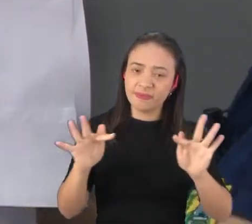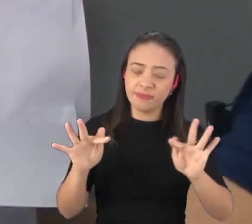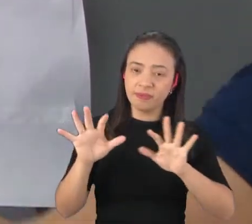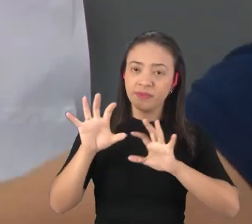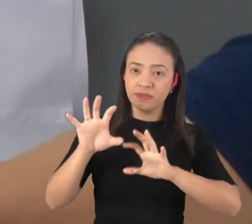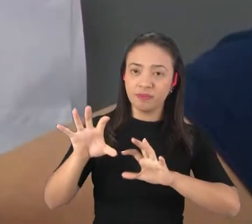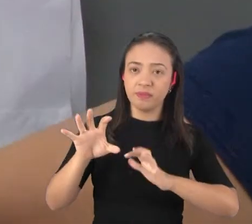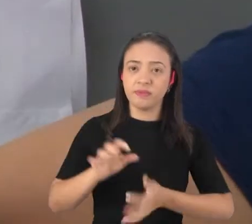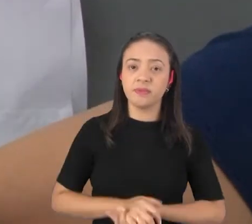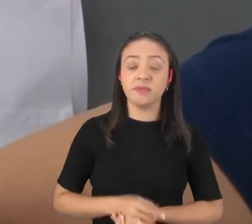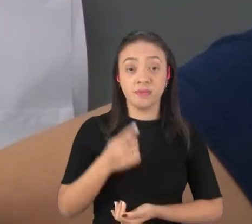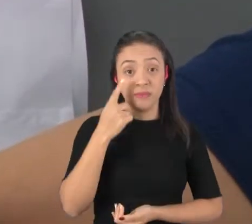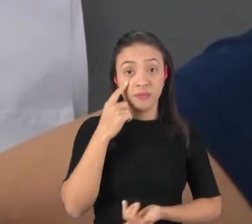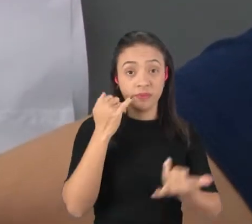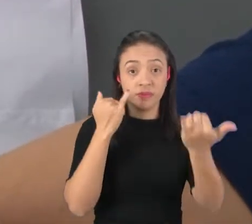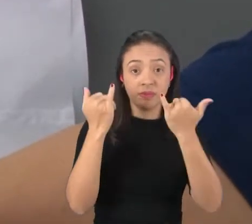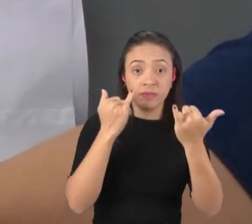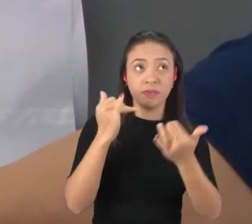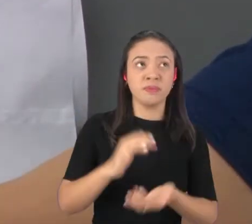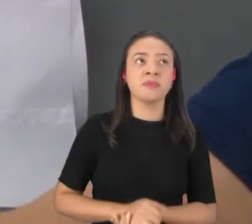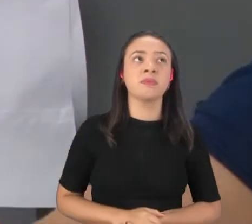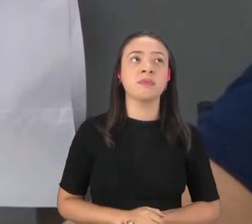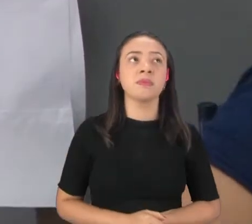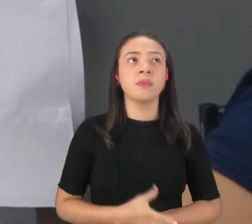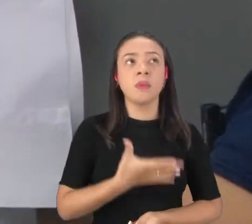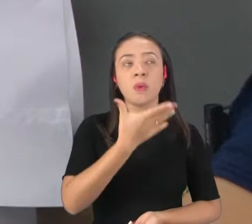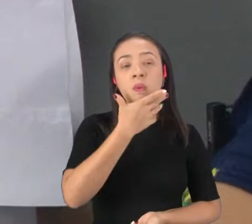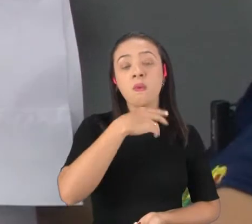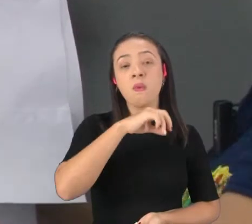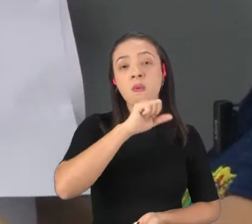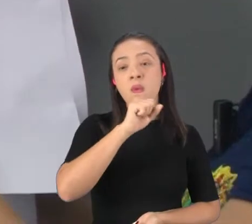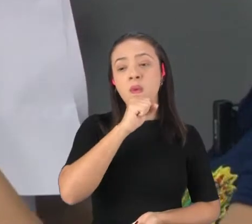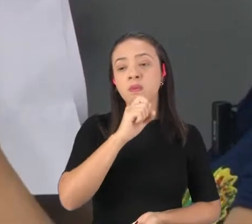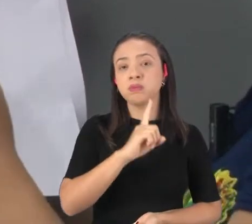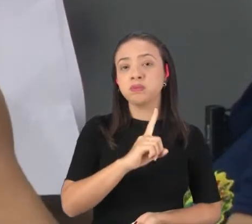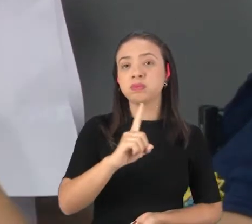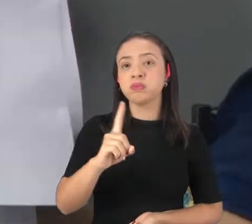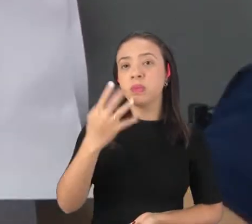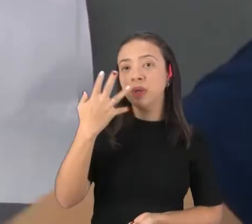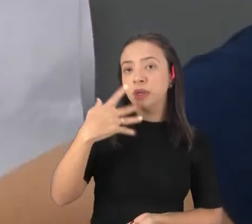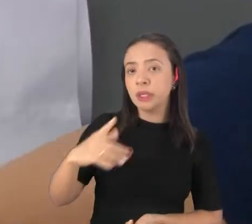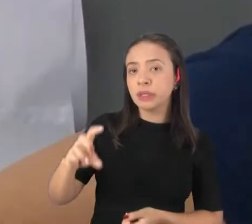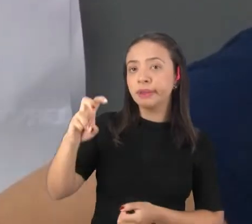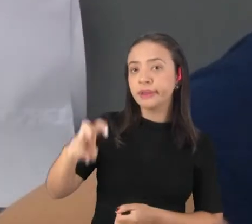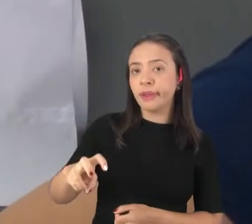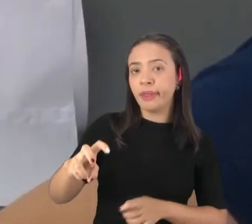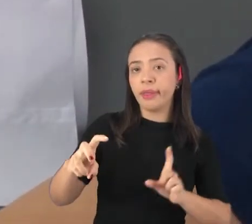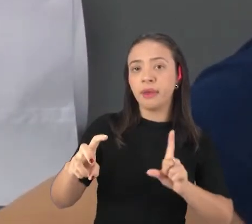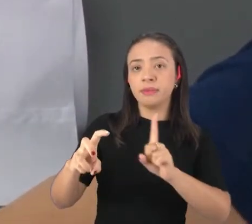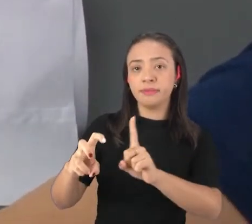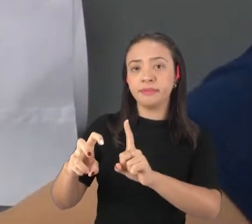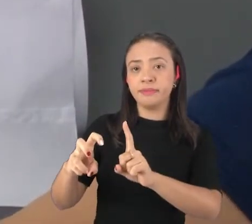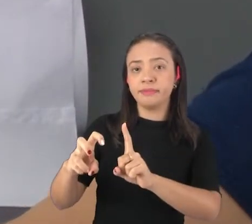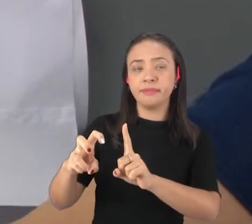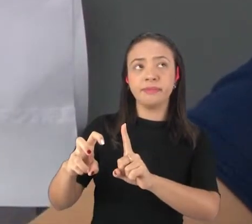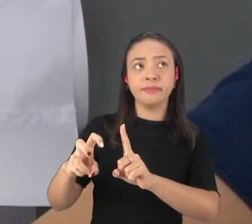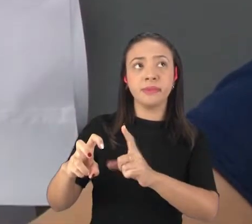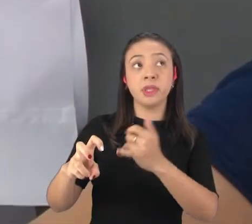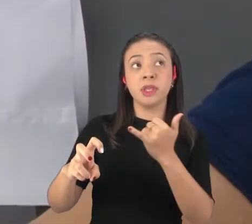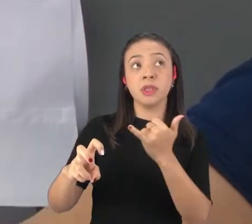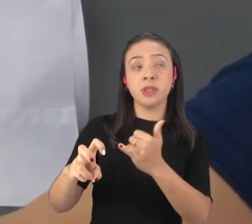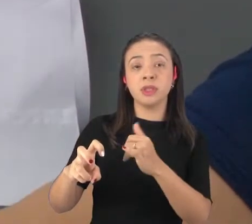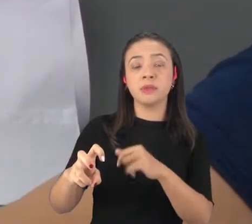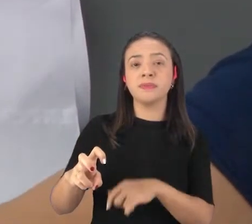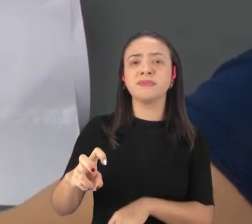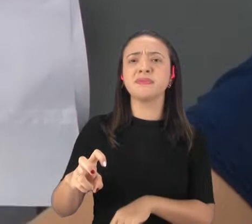dessa forma, olha só a informação agora com a pontuação. Um homem chegou perto do menino que estava sentado no passeio da rua e